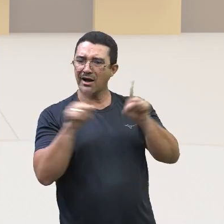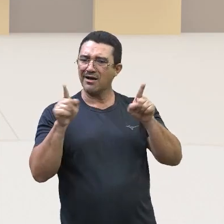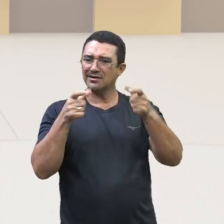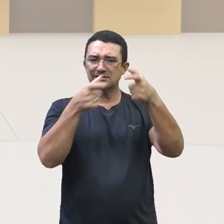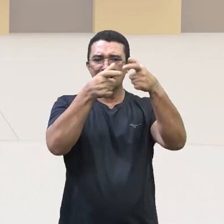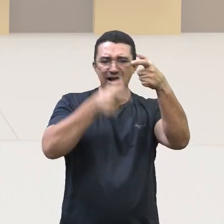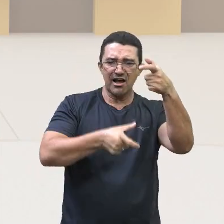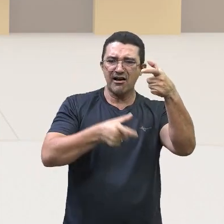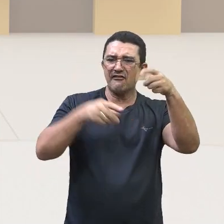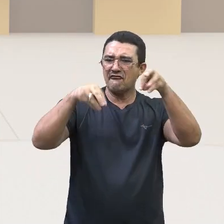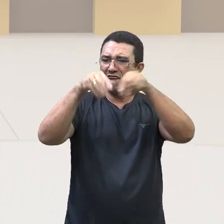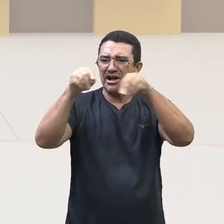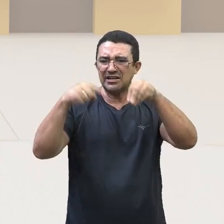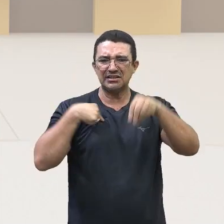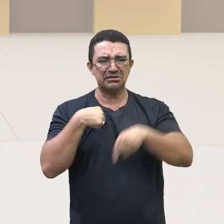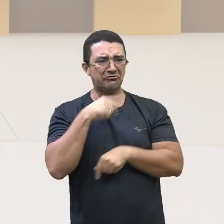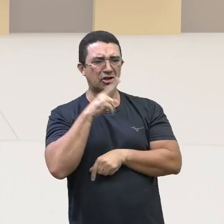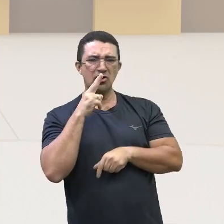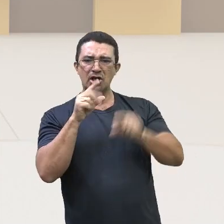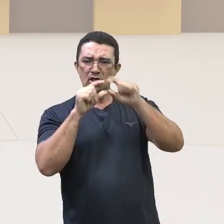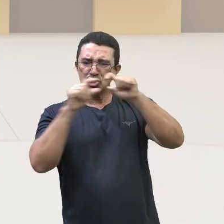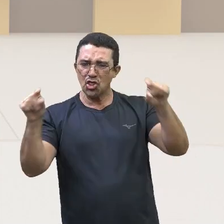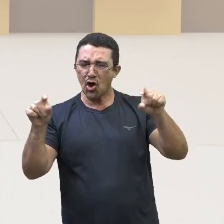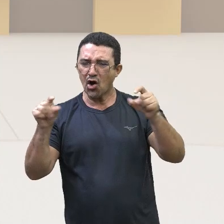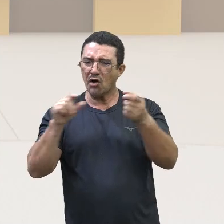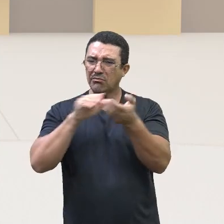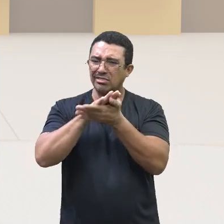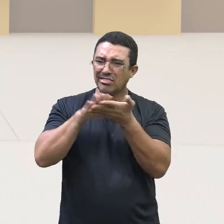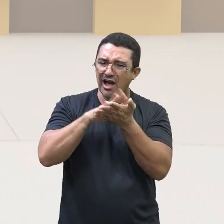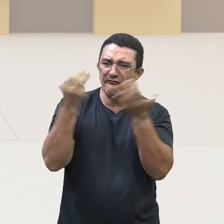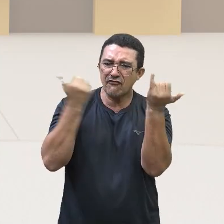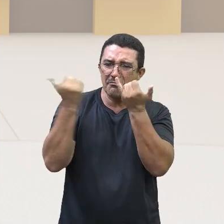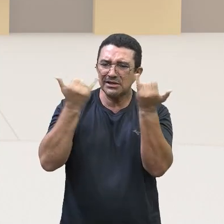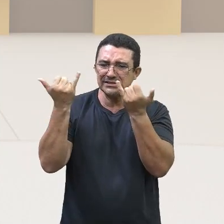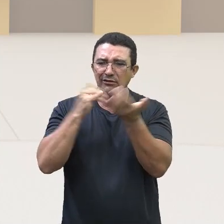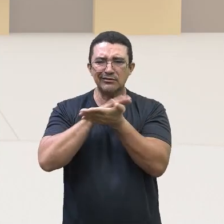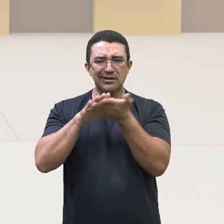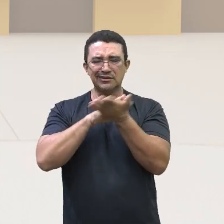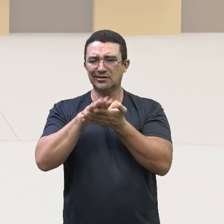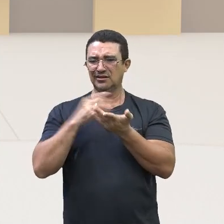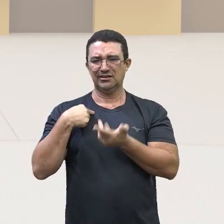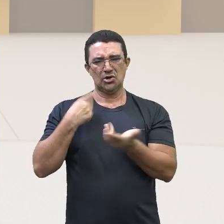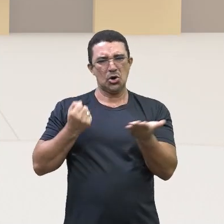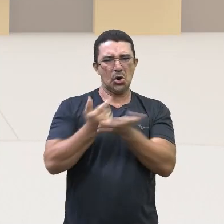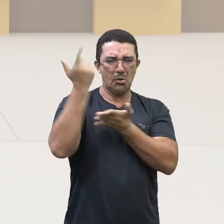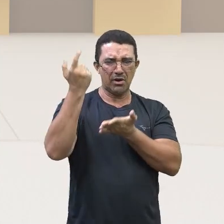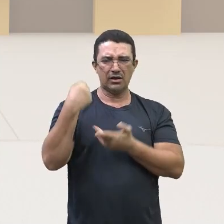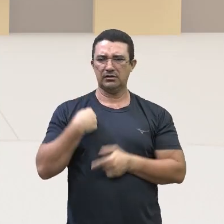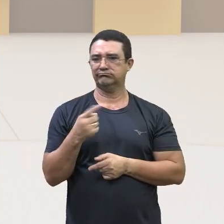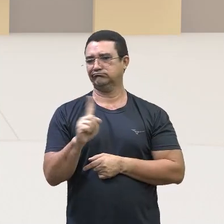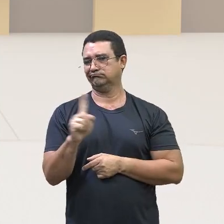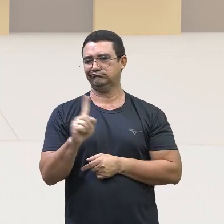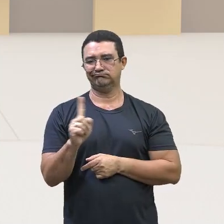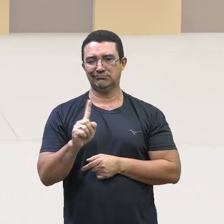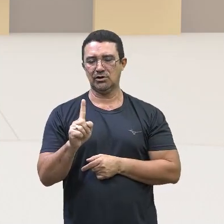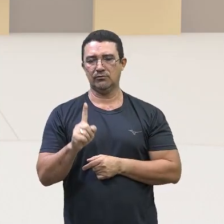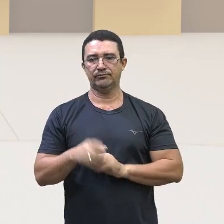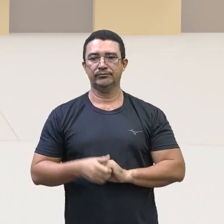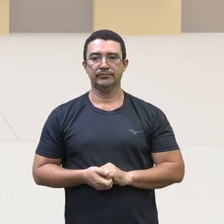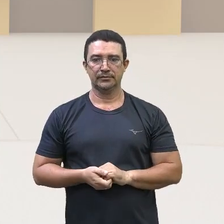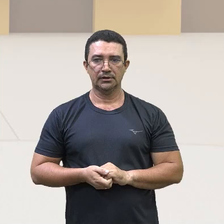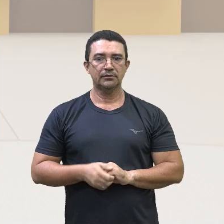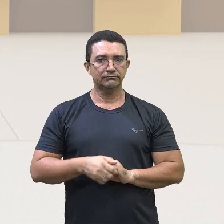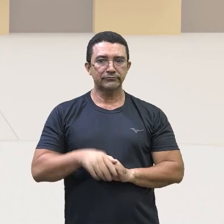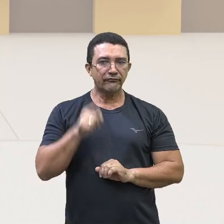produto como estava antes, eu não compraria. Não tem muitas informações, não tem referência, não tem nada. então é muito mais difícil. Repare que a